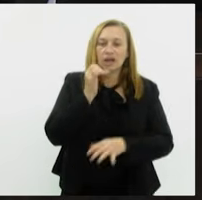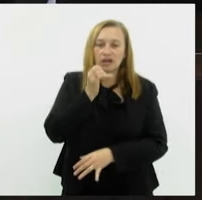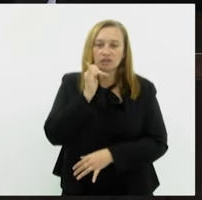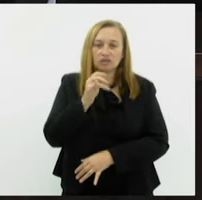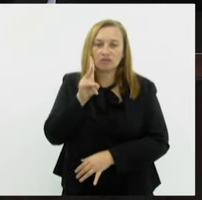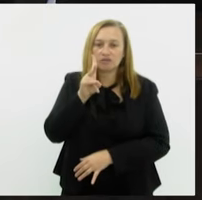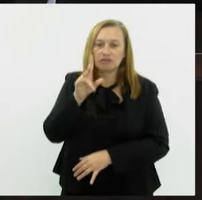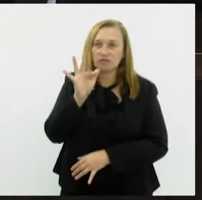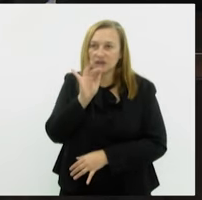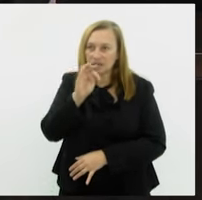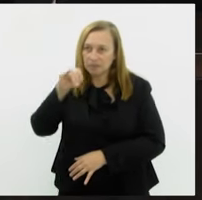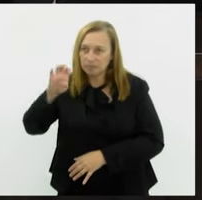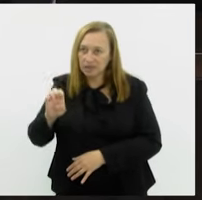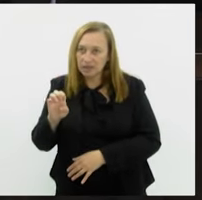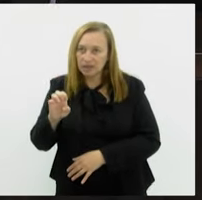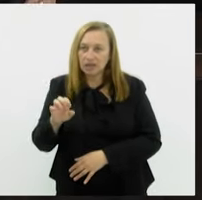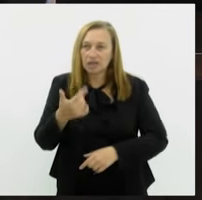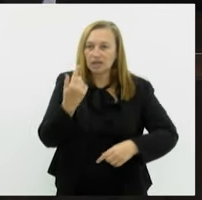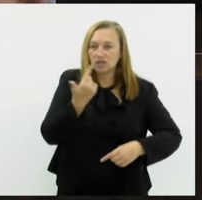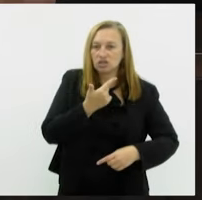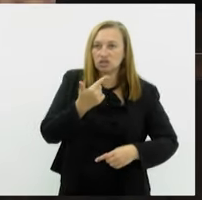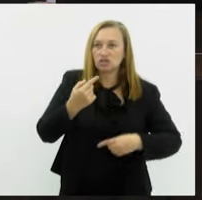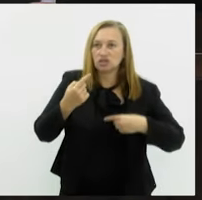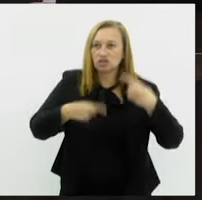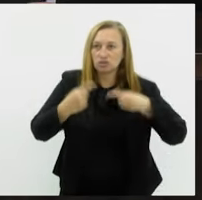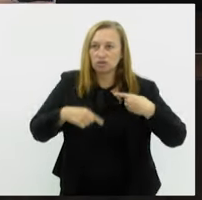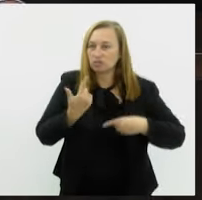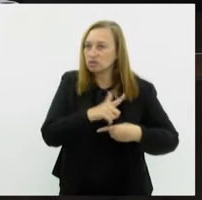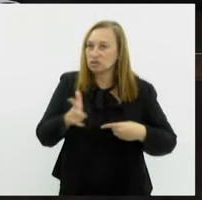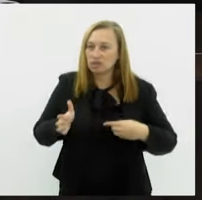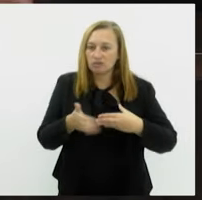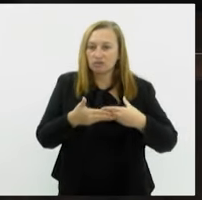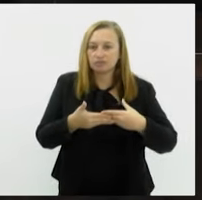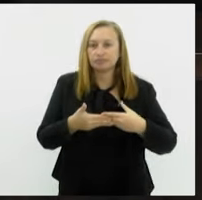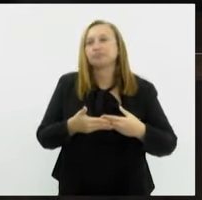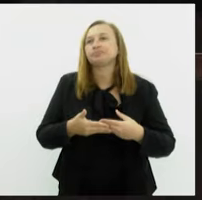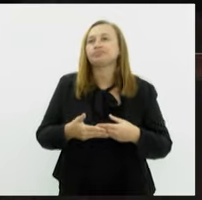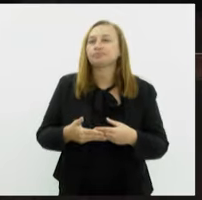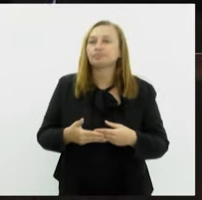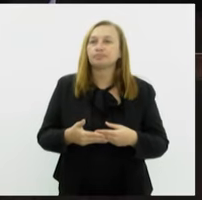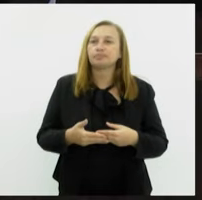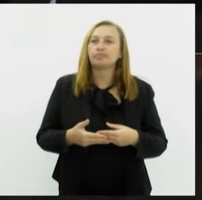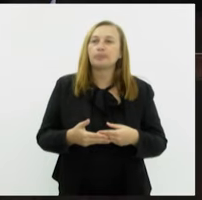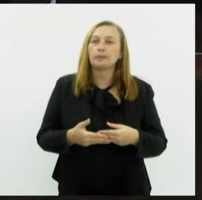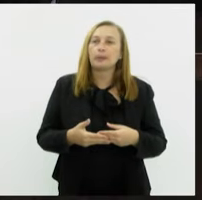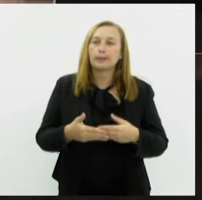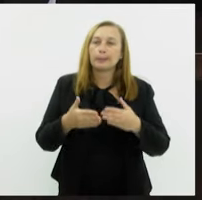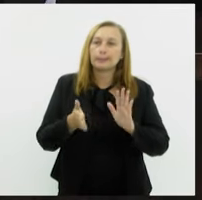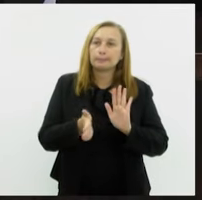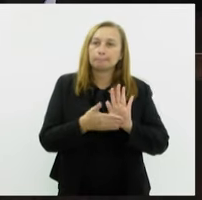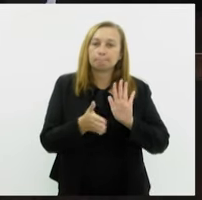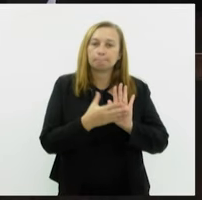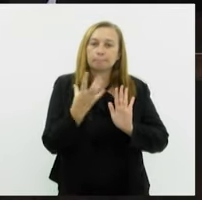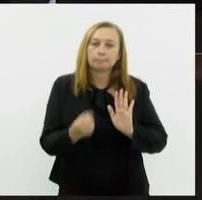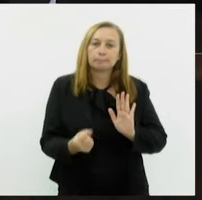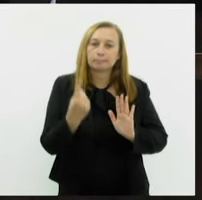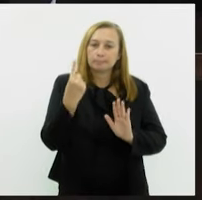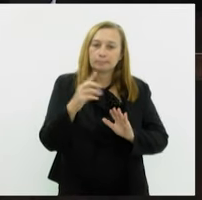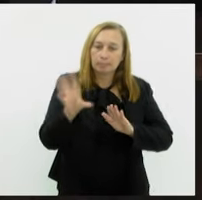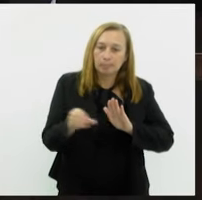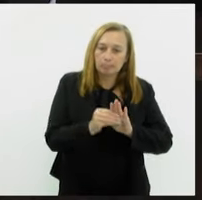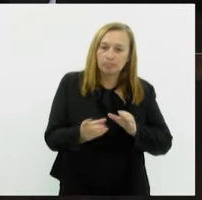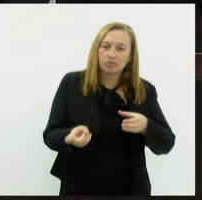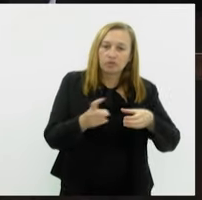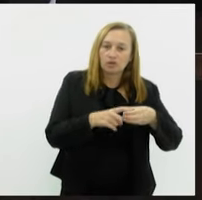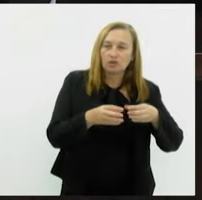Felipe Soares. Em discussão, não havendo quem queira discutir, encerrada a discussão. A presente proposta recebeu uma emenda e